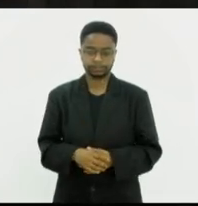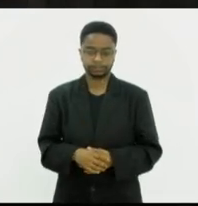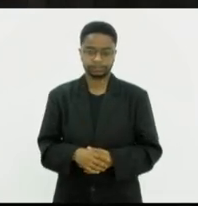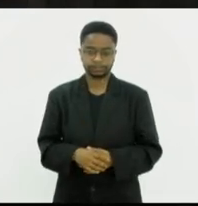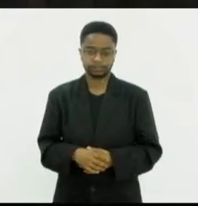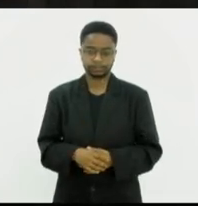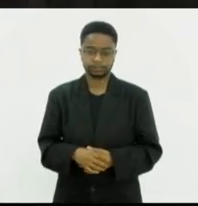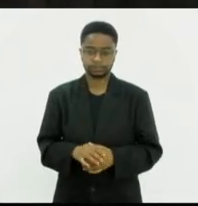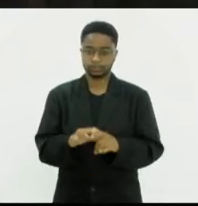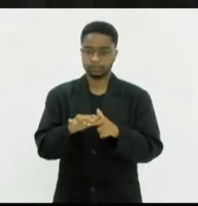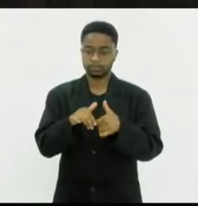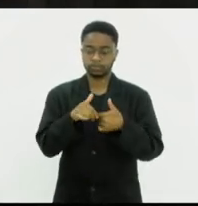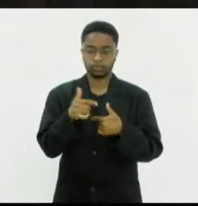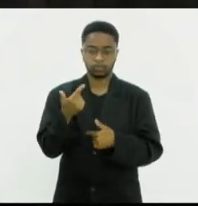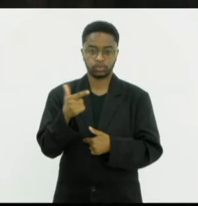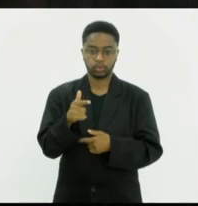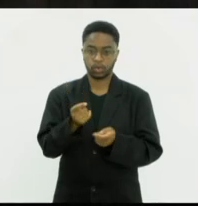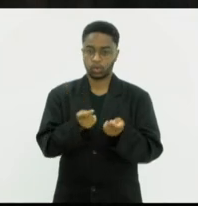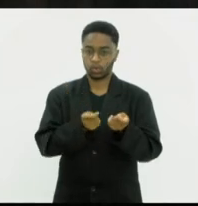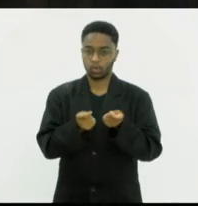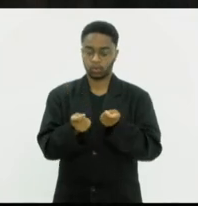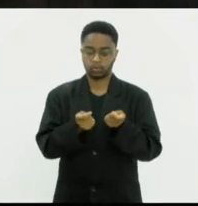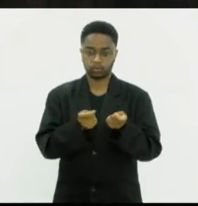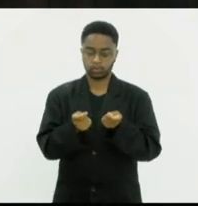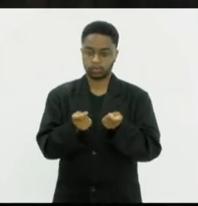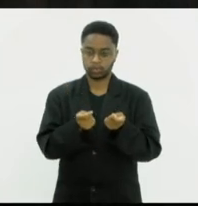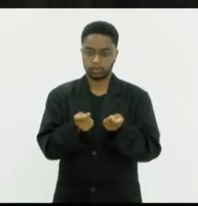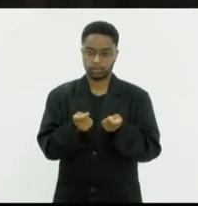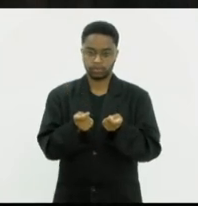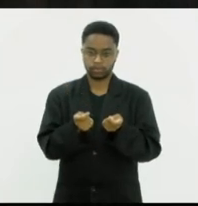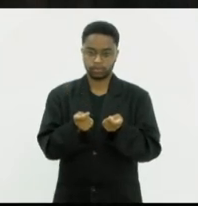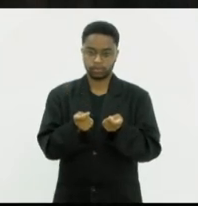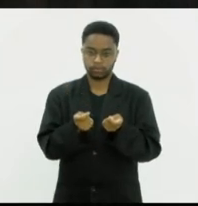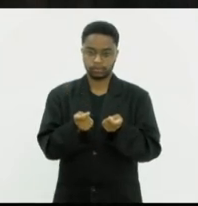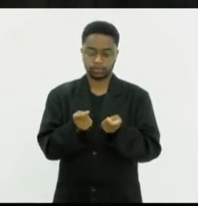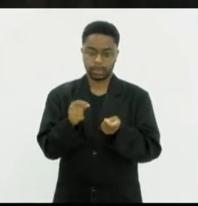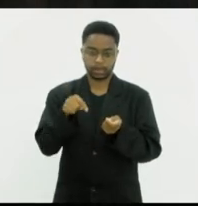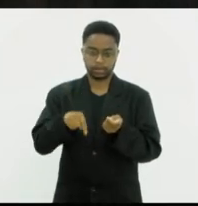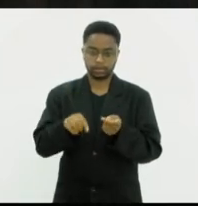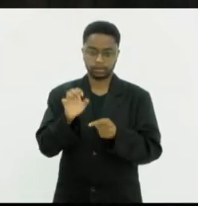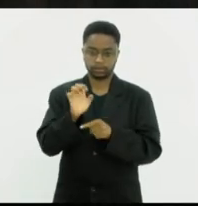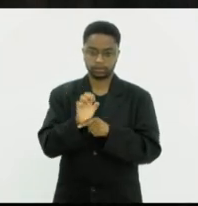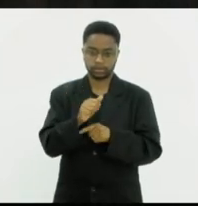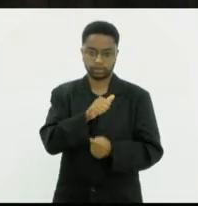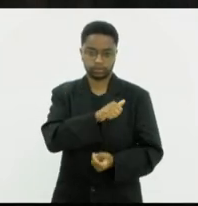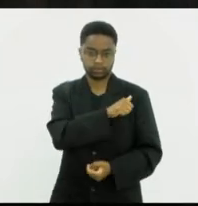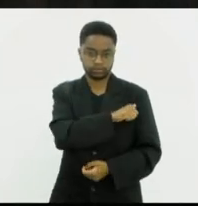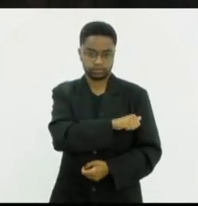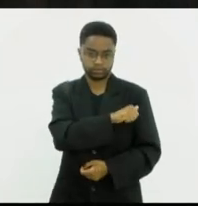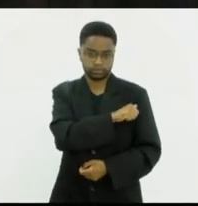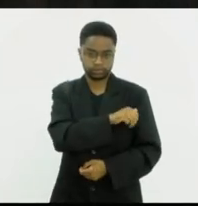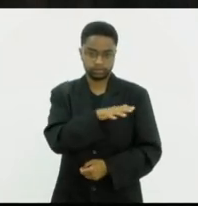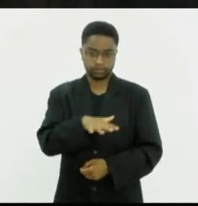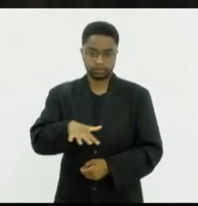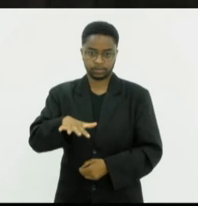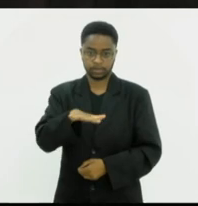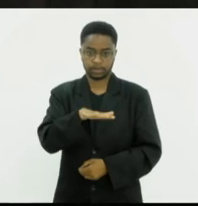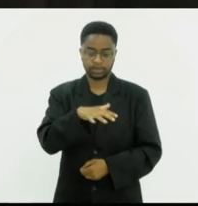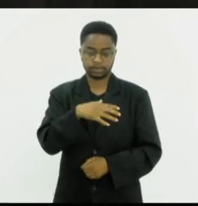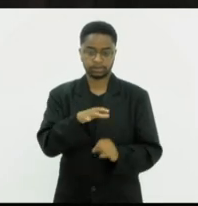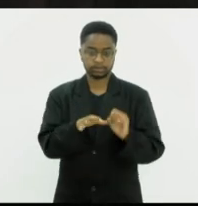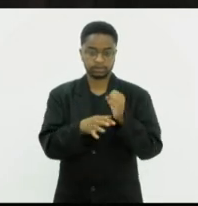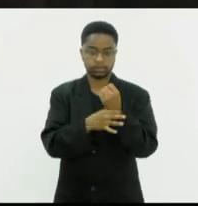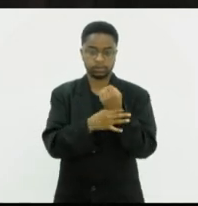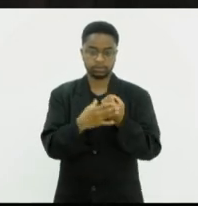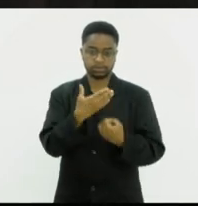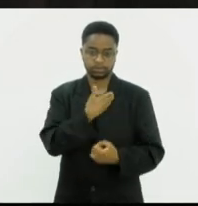pelo descontrole total que o Estado do Rio de Janeiro tem na área da segurança